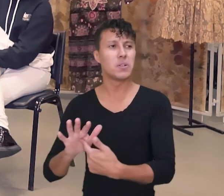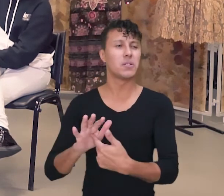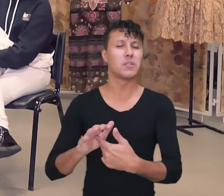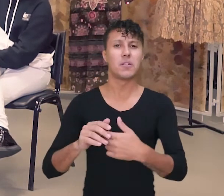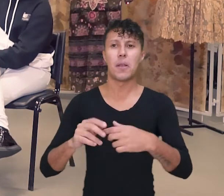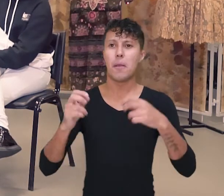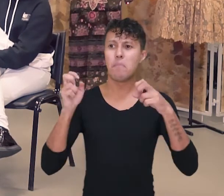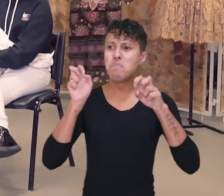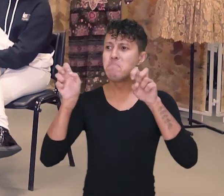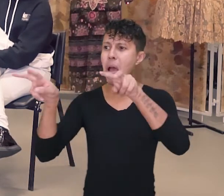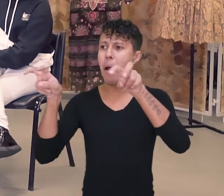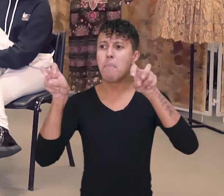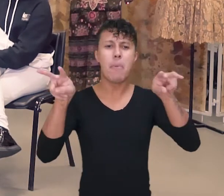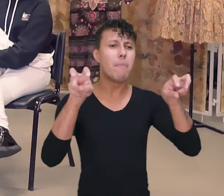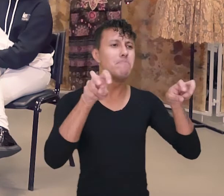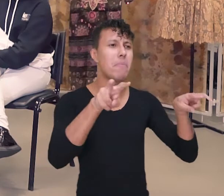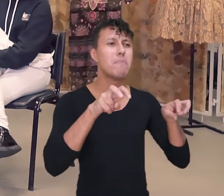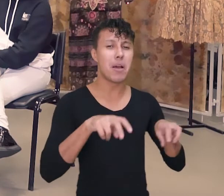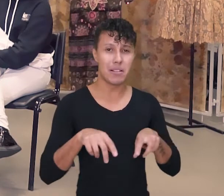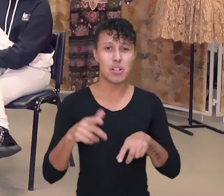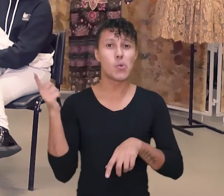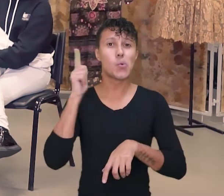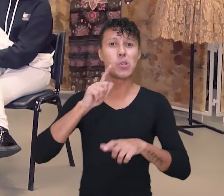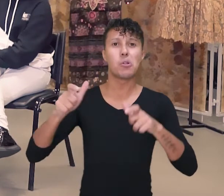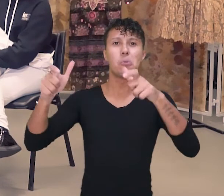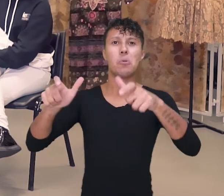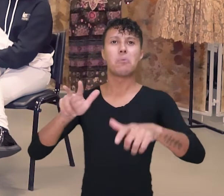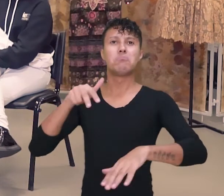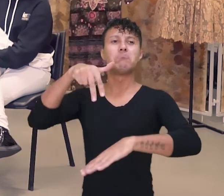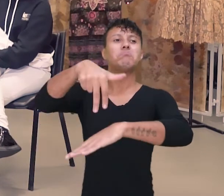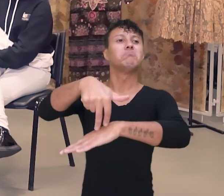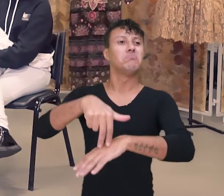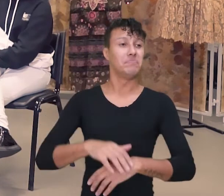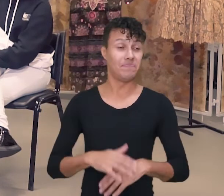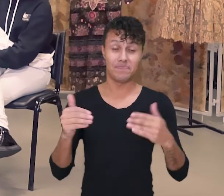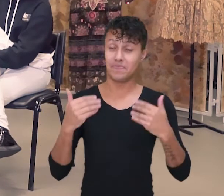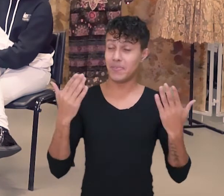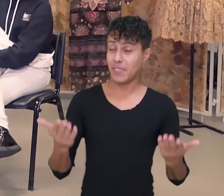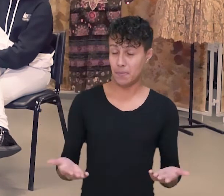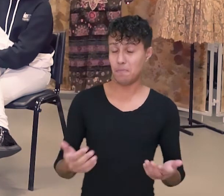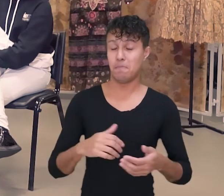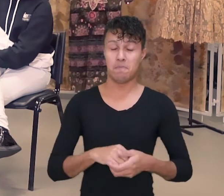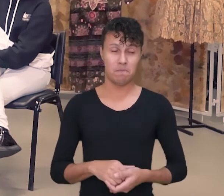sendo visualizado, está sendo ocupado. Mas, assim,